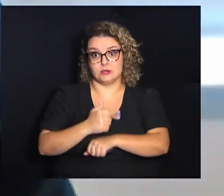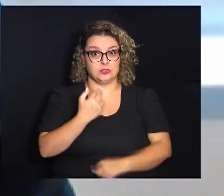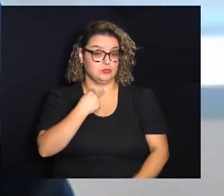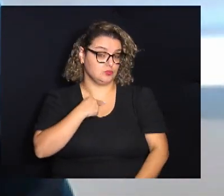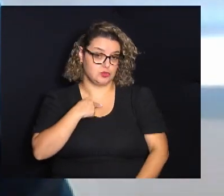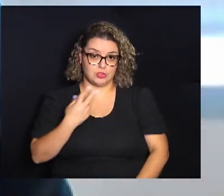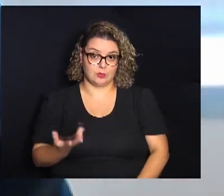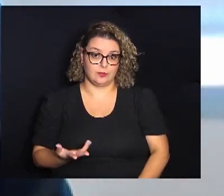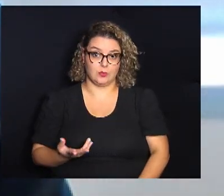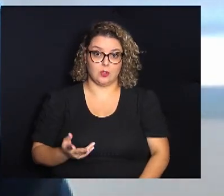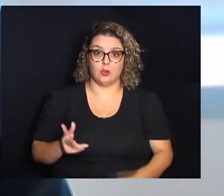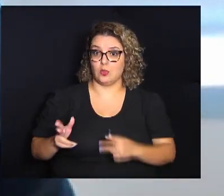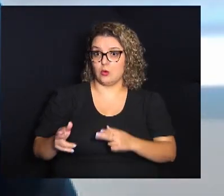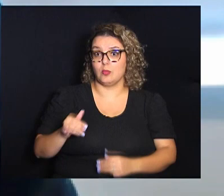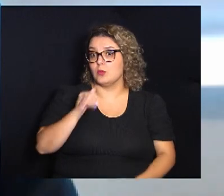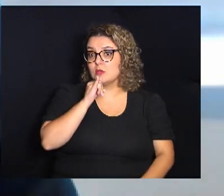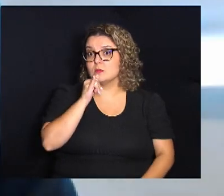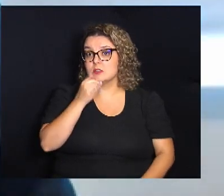própria